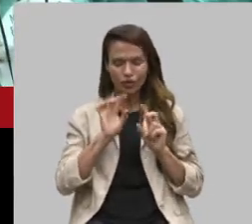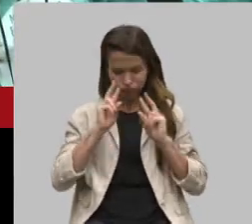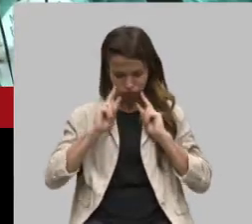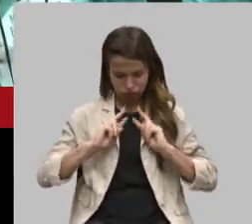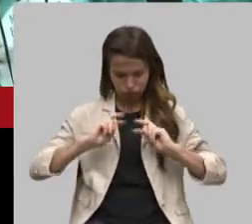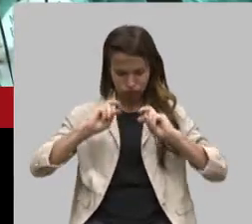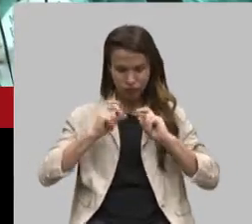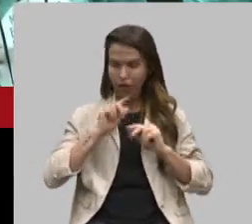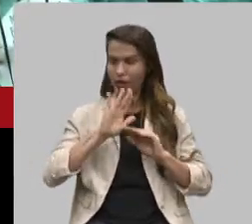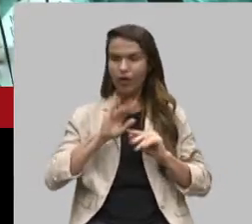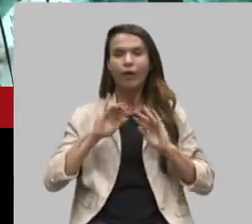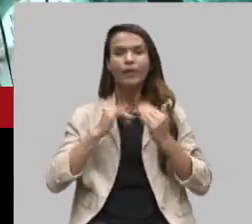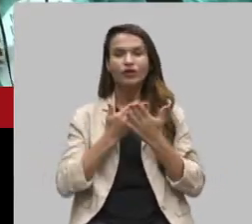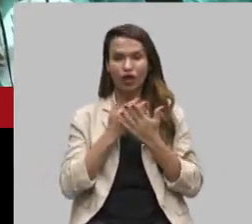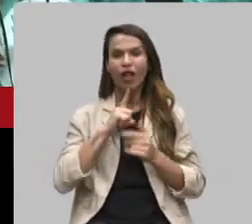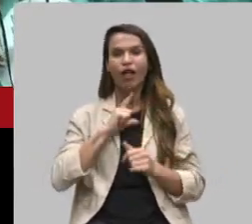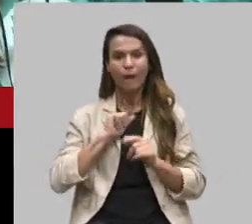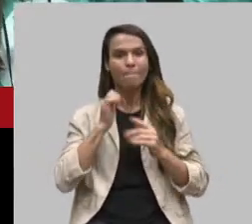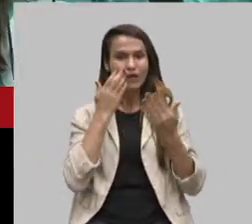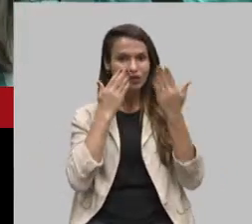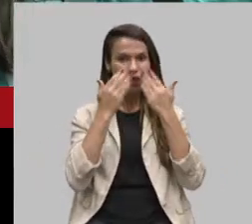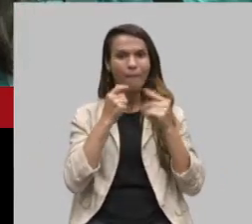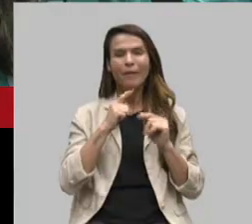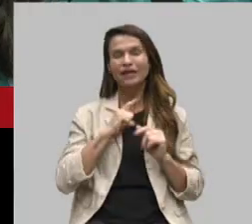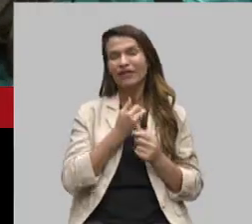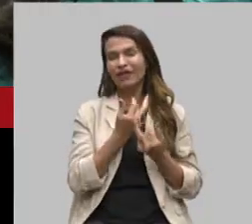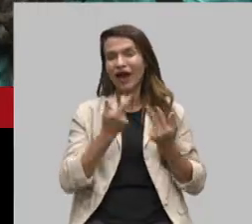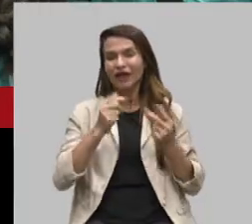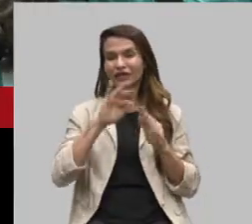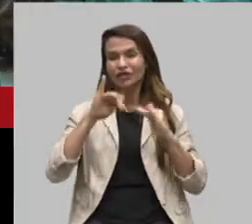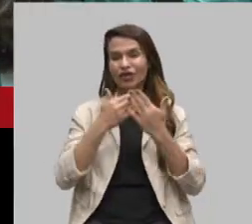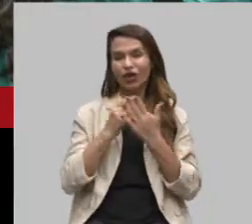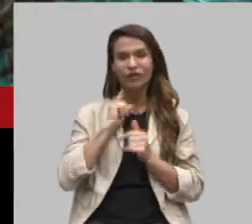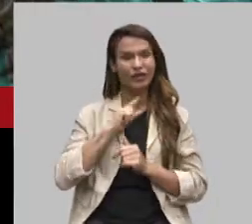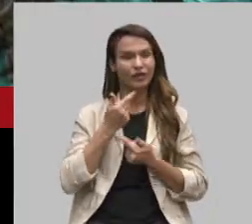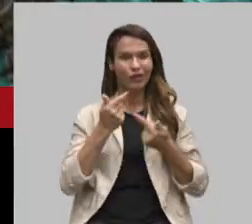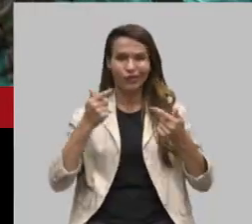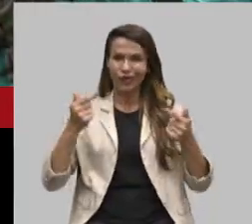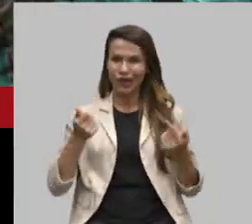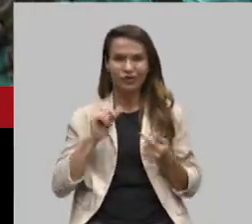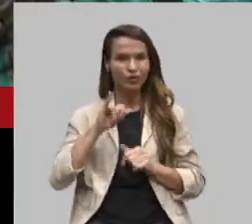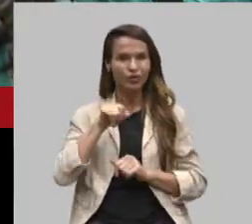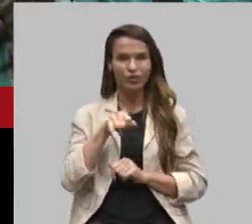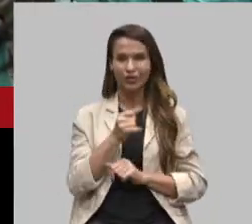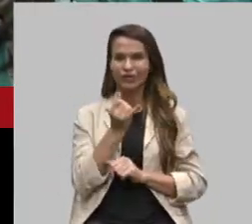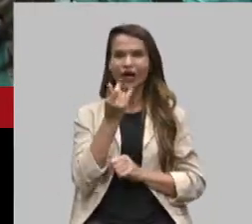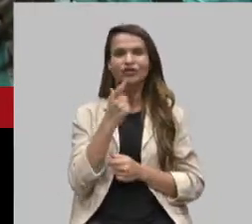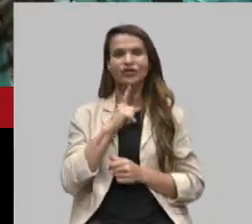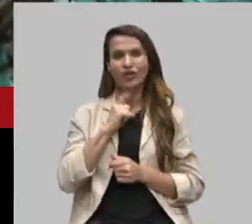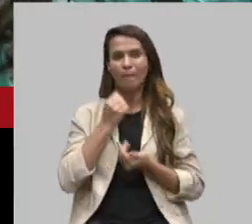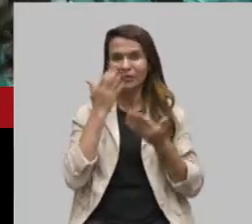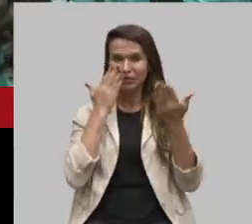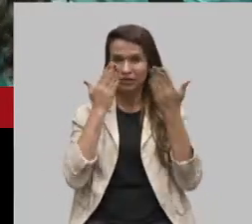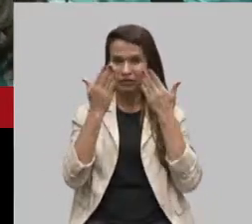minha escola tem psicólogo mas existem diversas escolas em Minas Gerais que não tem essa oportunidade de ter